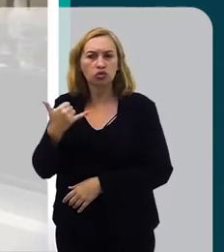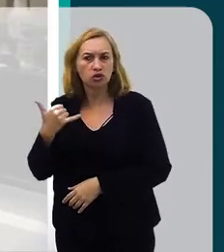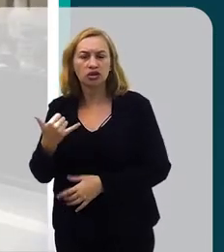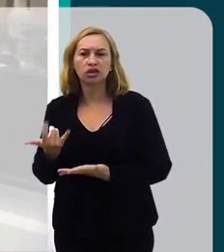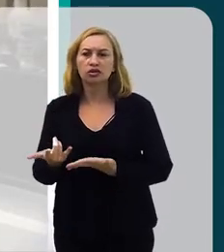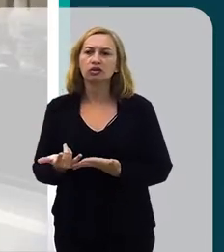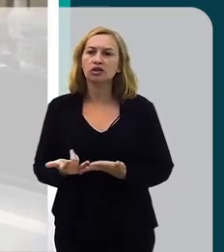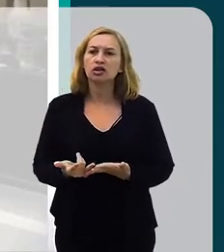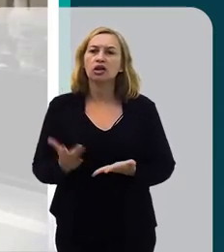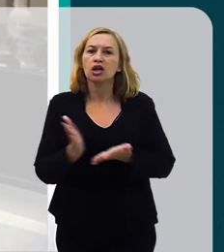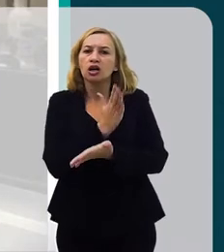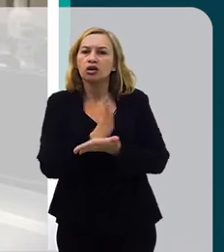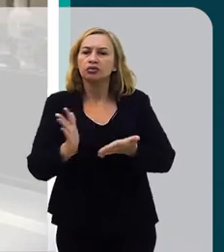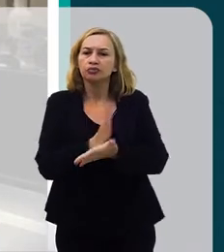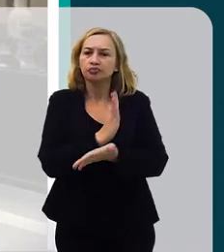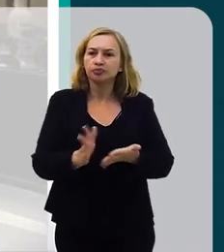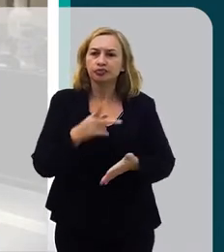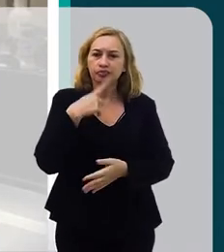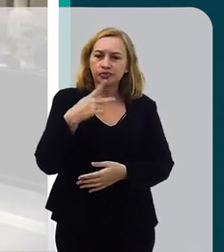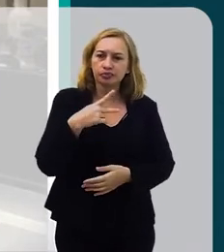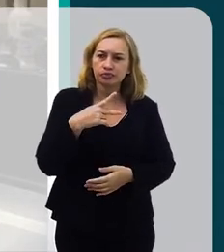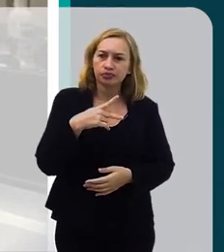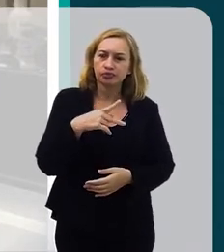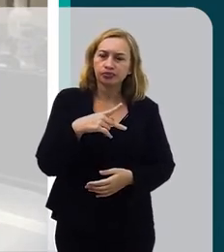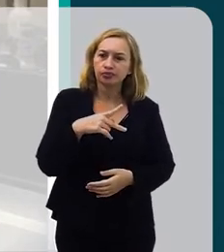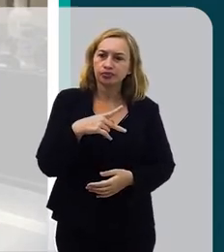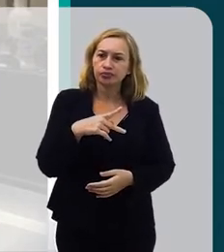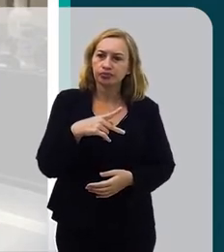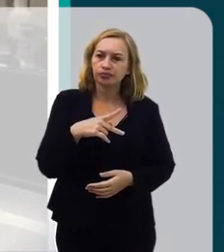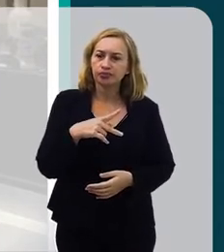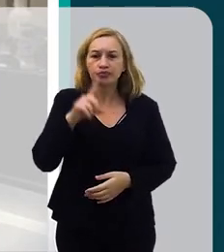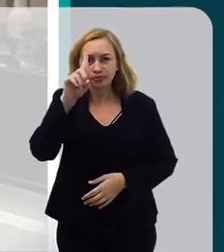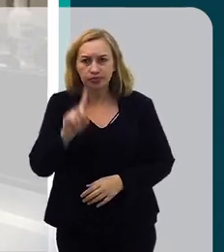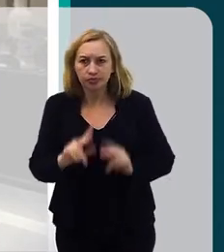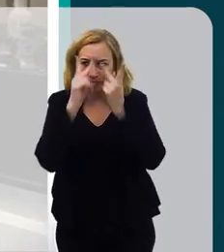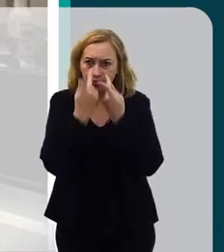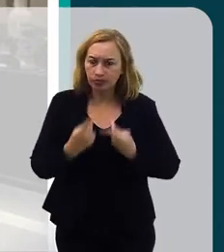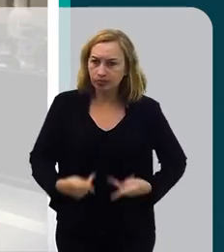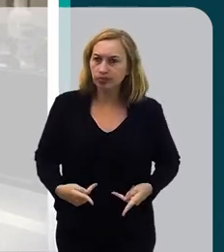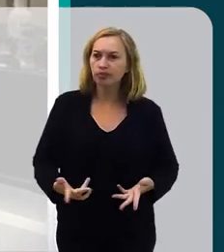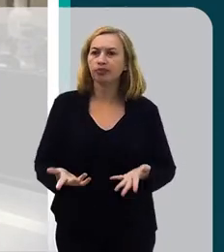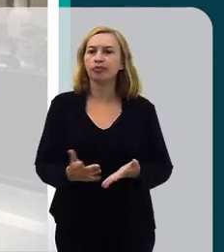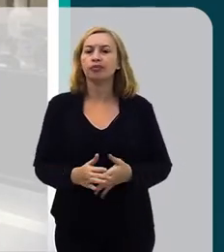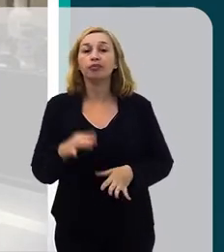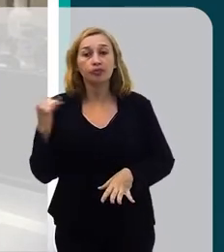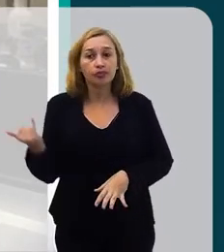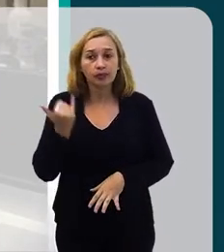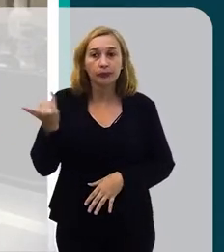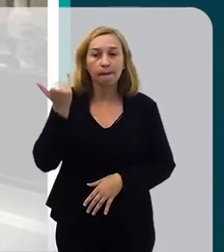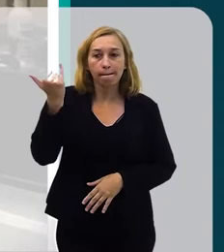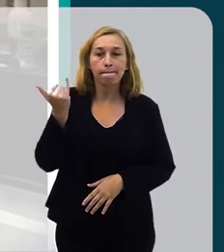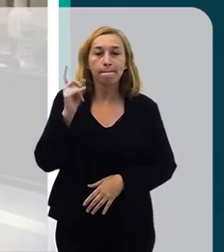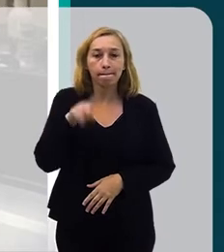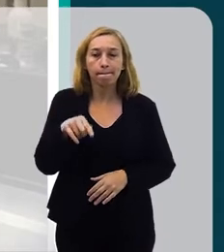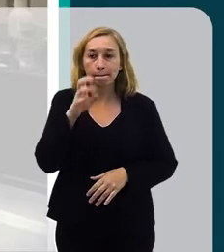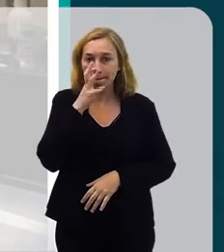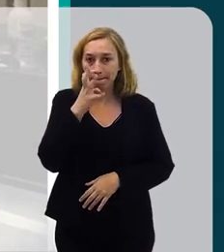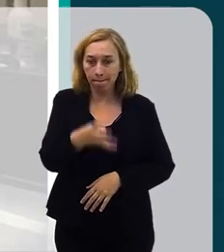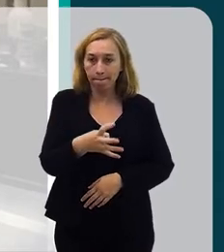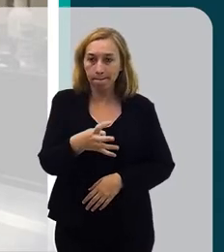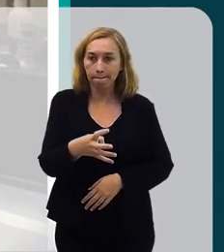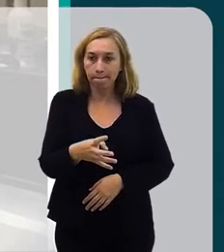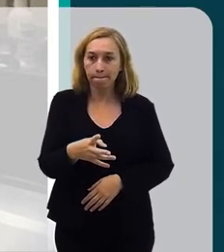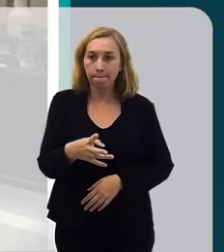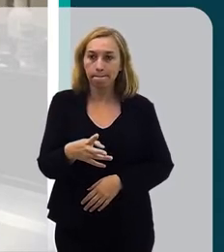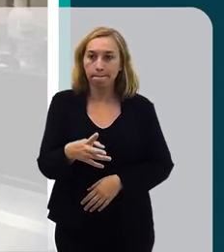da Defensoria, alguns disques também de direitos humanos. O importante